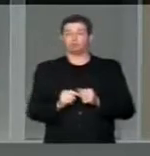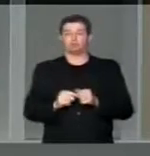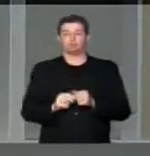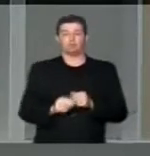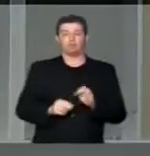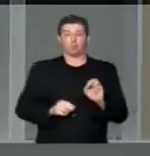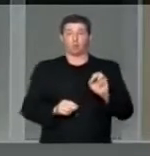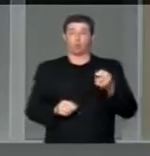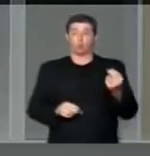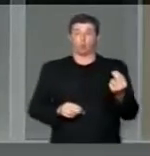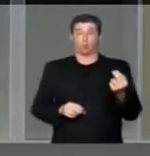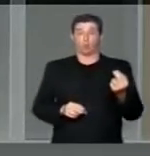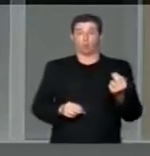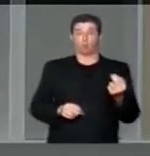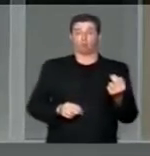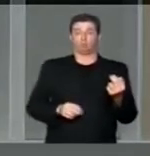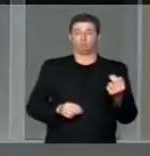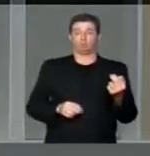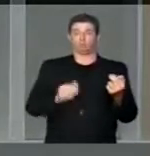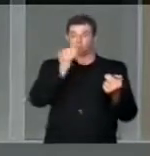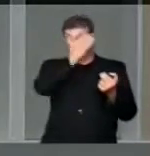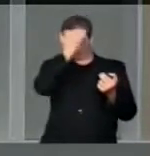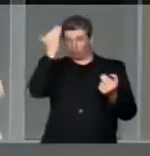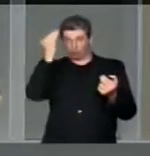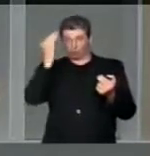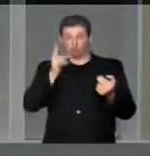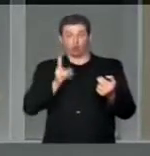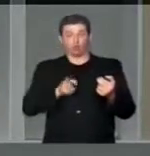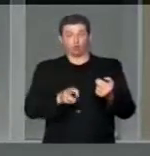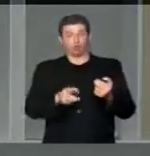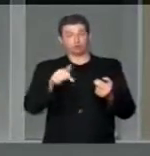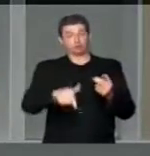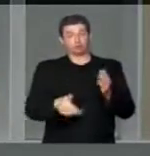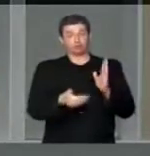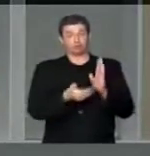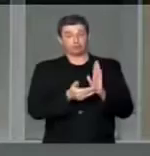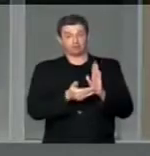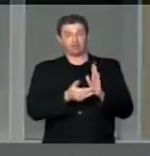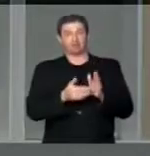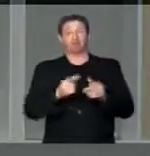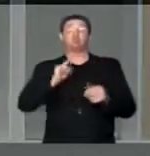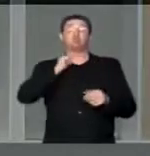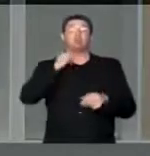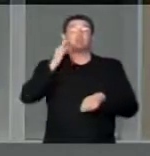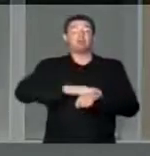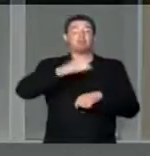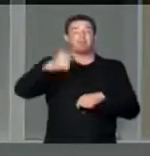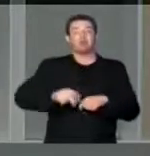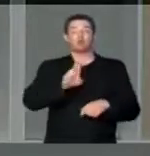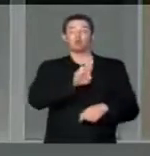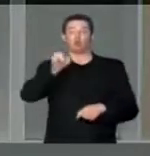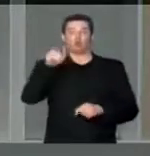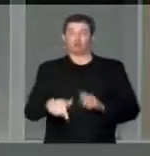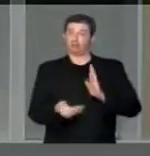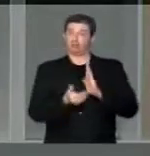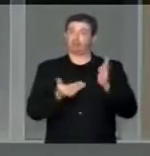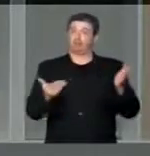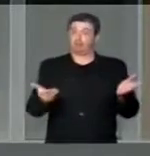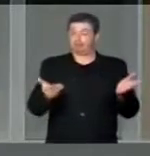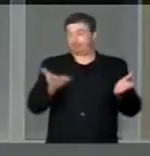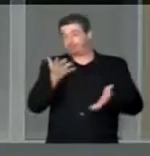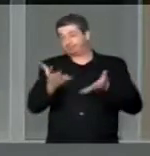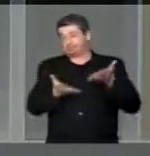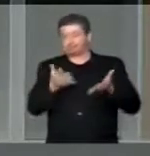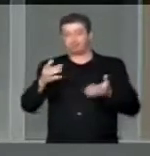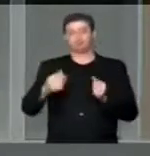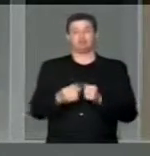ou o senhor Eduardo Cunha permanece à frente da Câmara e desmoraliza a Câmara dos Deputados, que